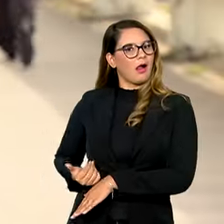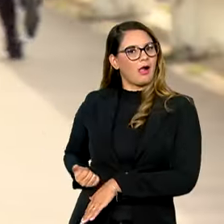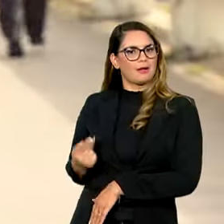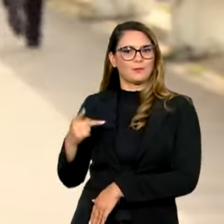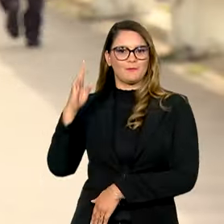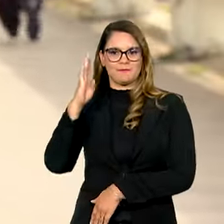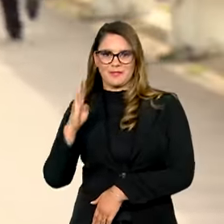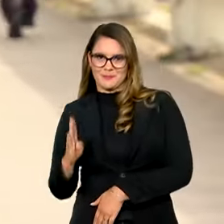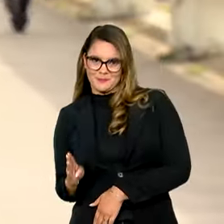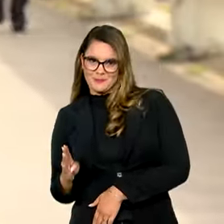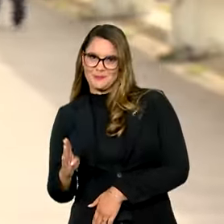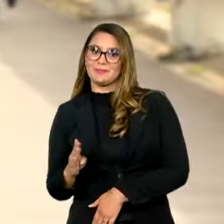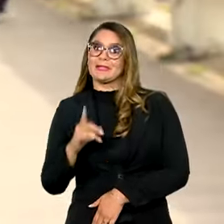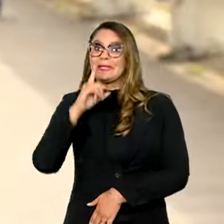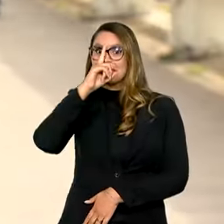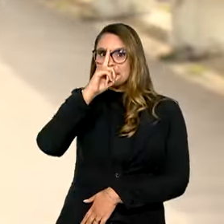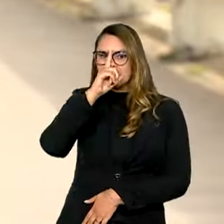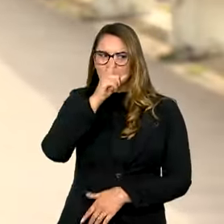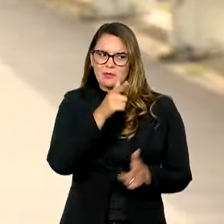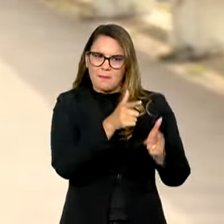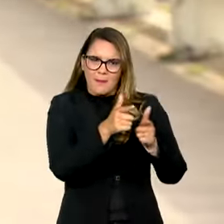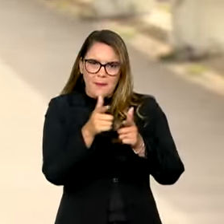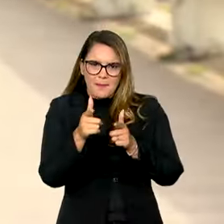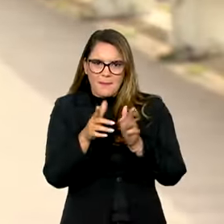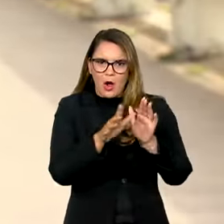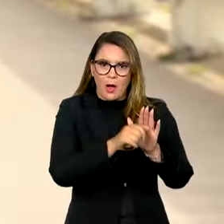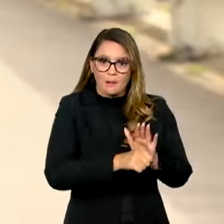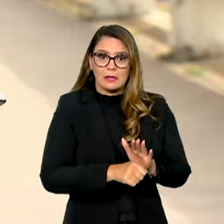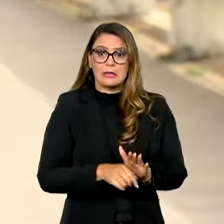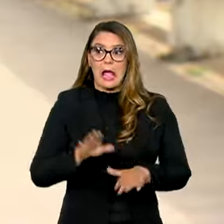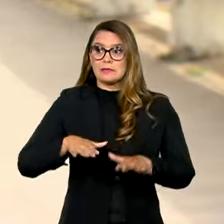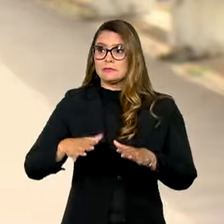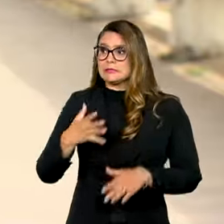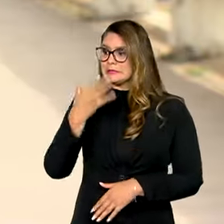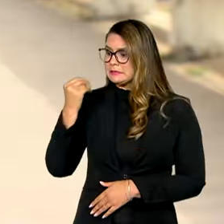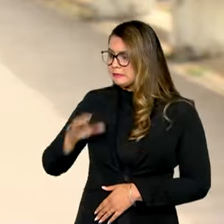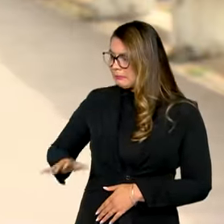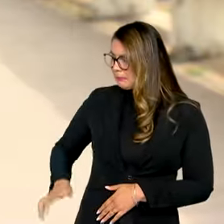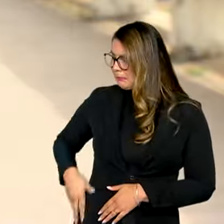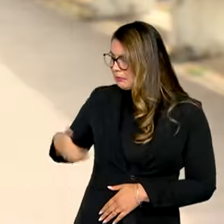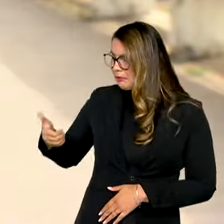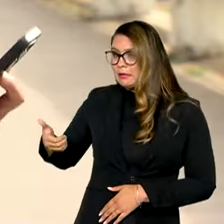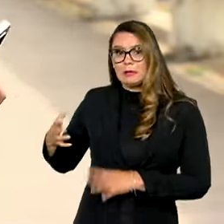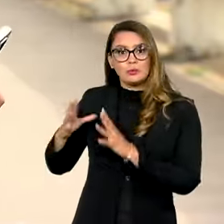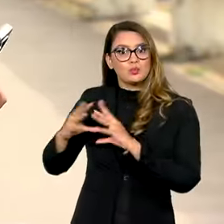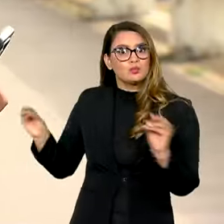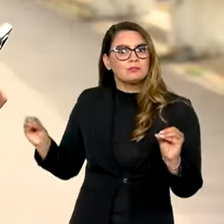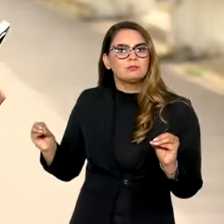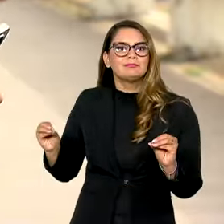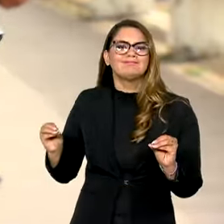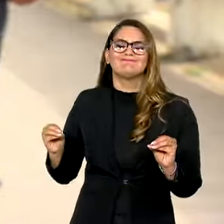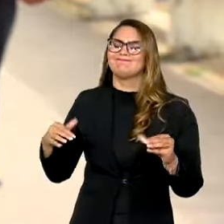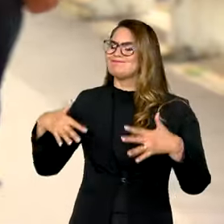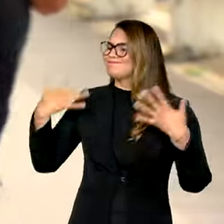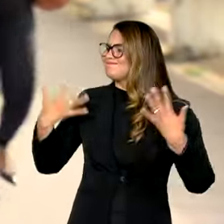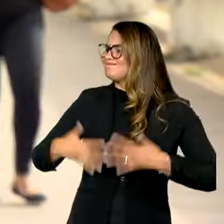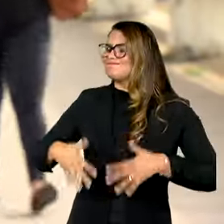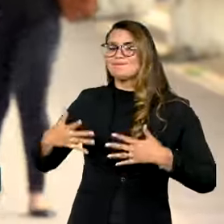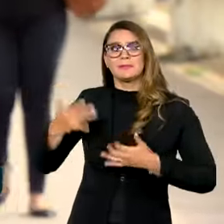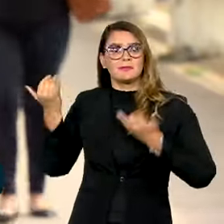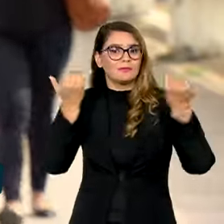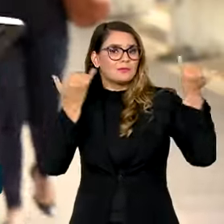no Brasil além do risco de ser assaltado perder o celular é um pesadelo nele estão Dados